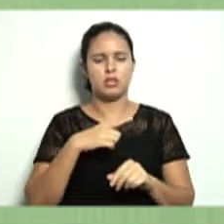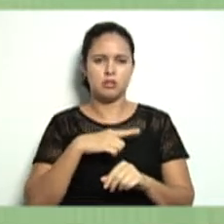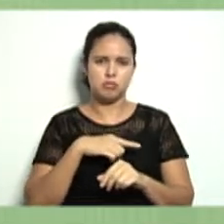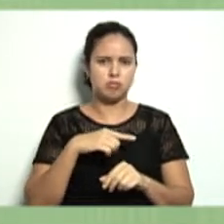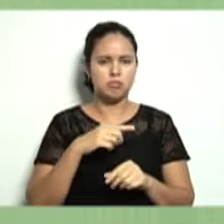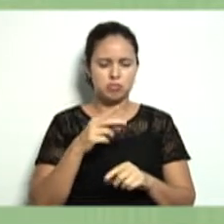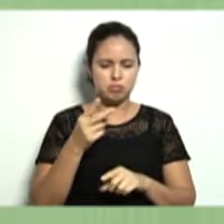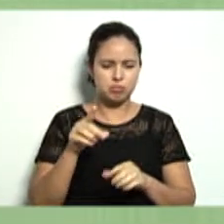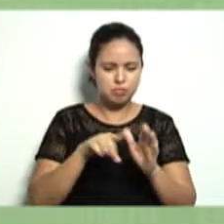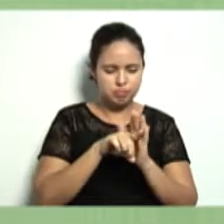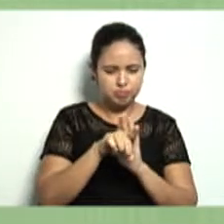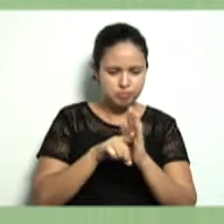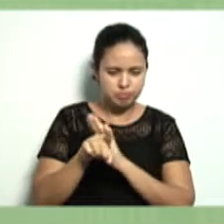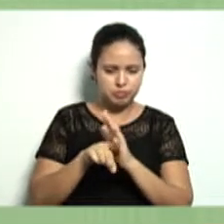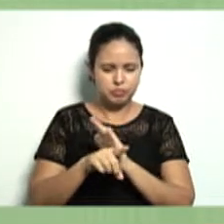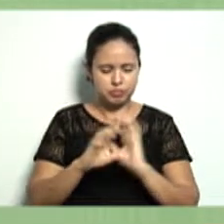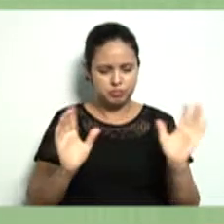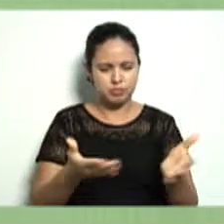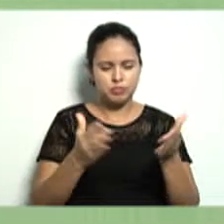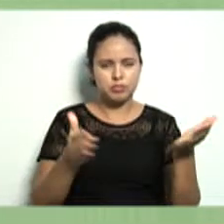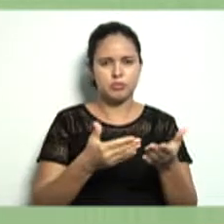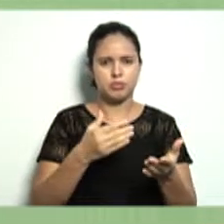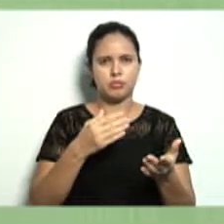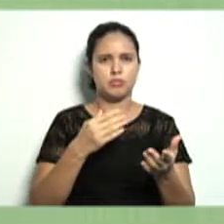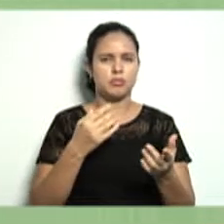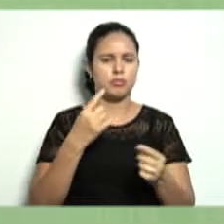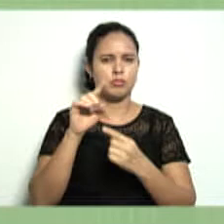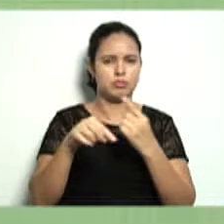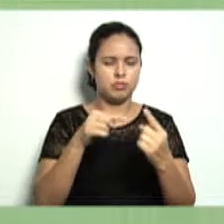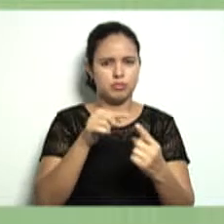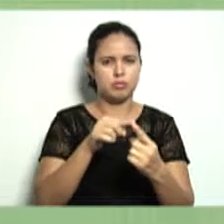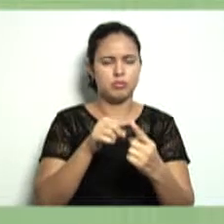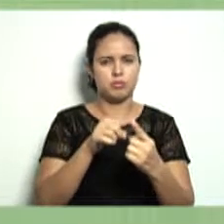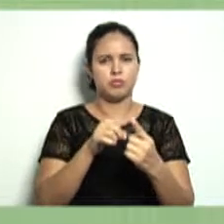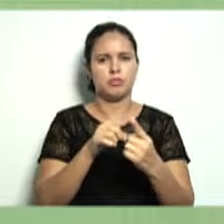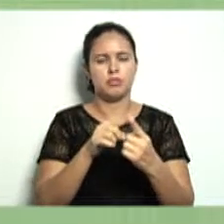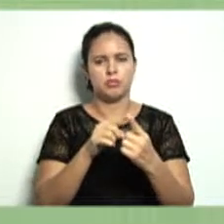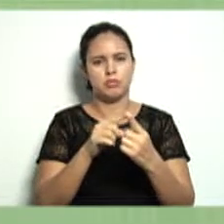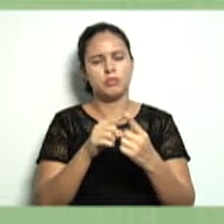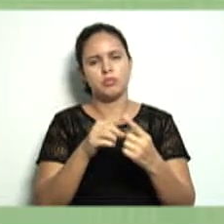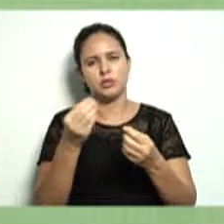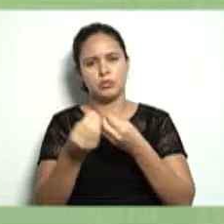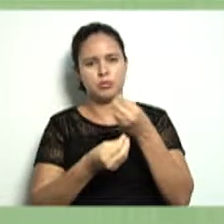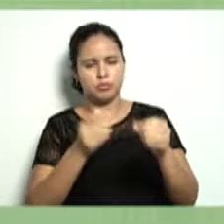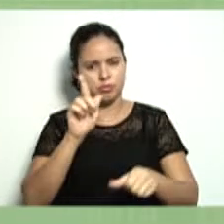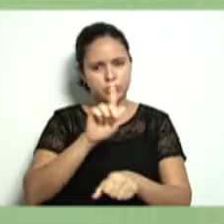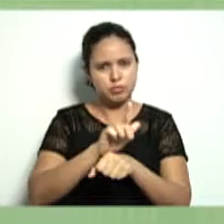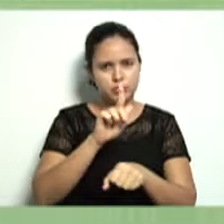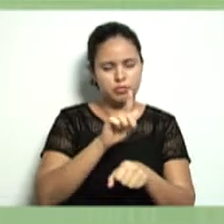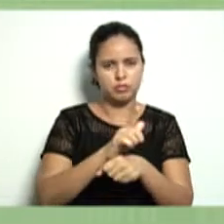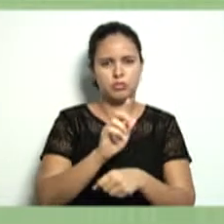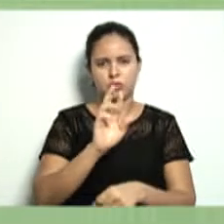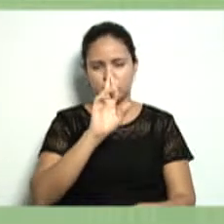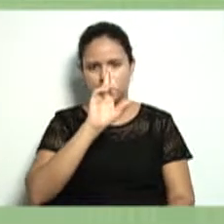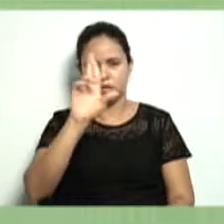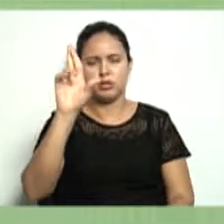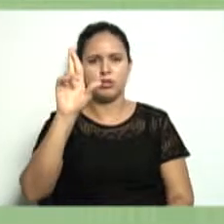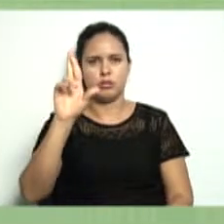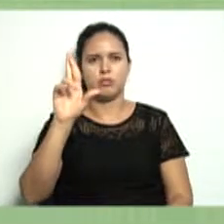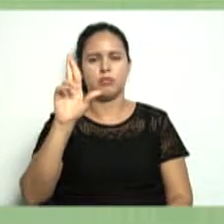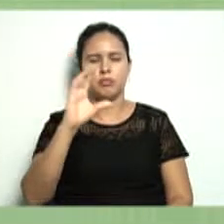e de incentivo, define ações para os gestores e proprietários da cooperativa, que são